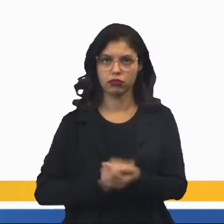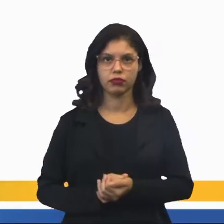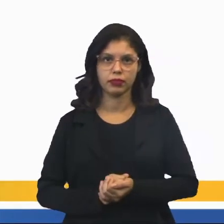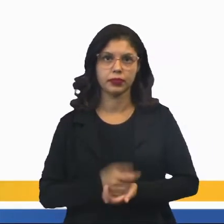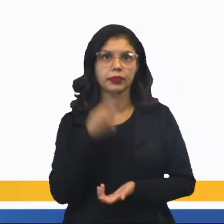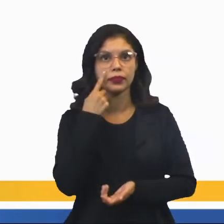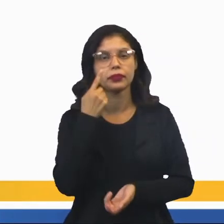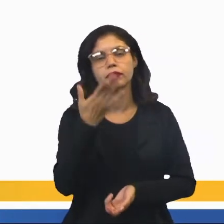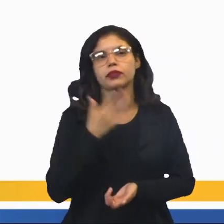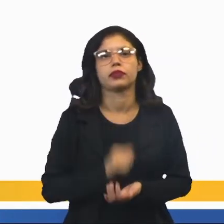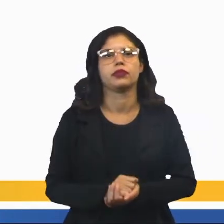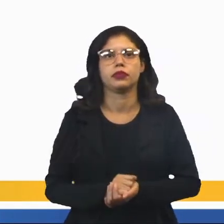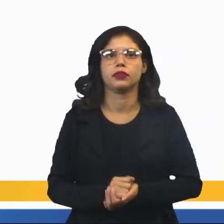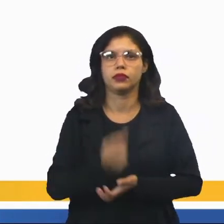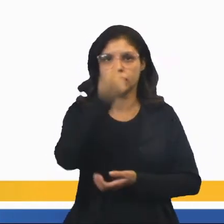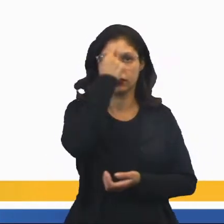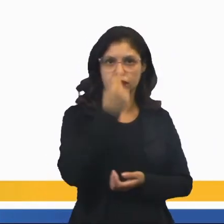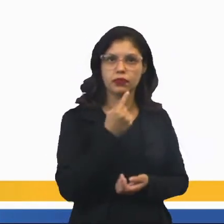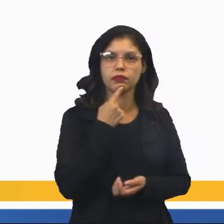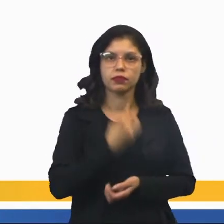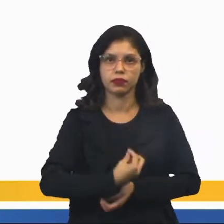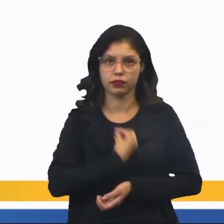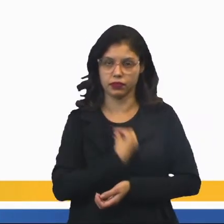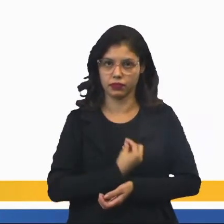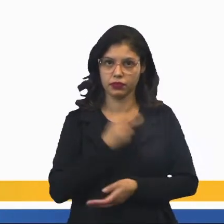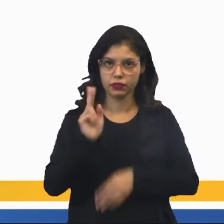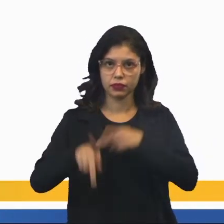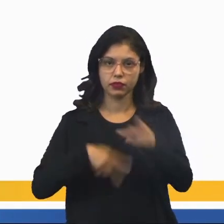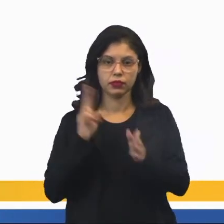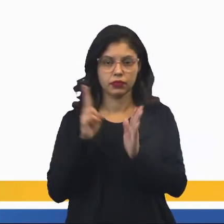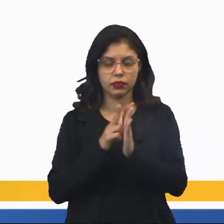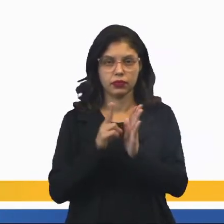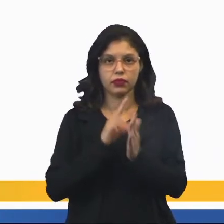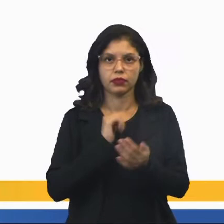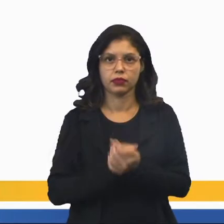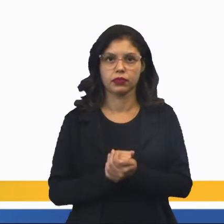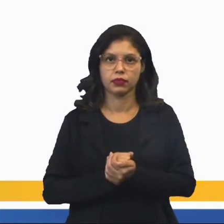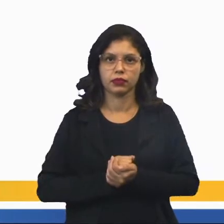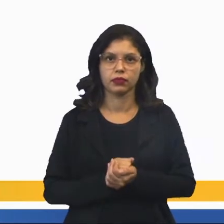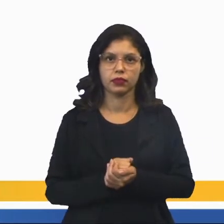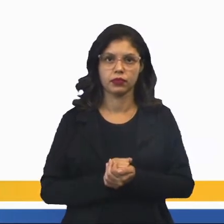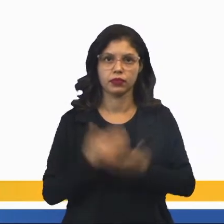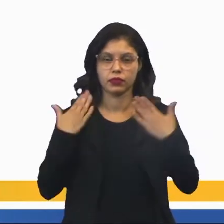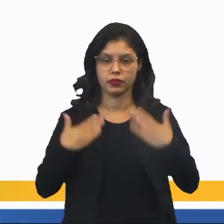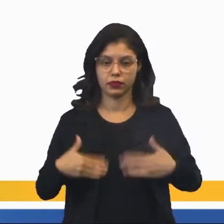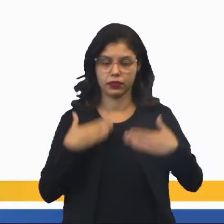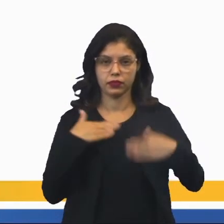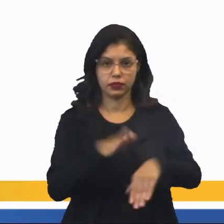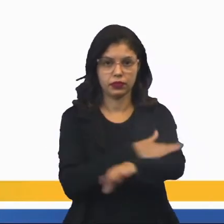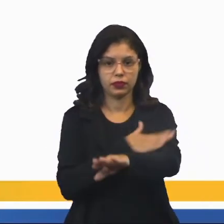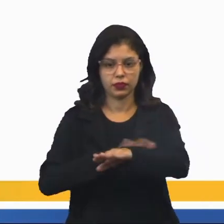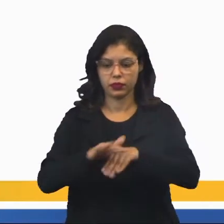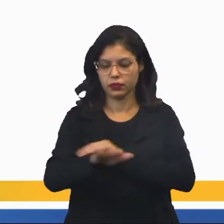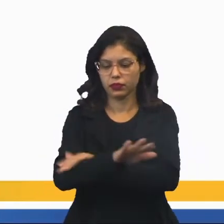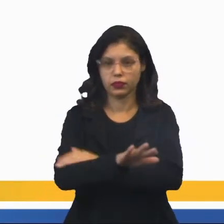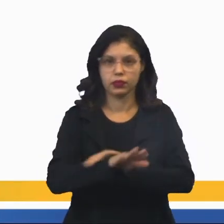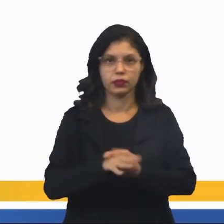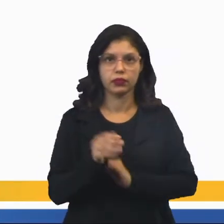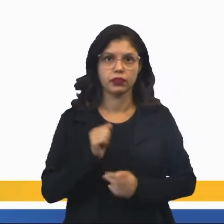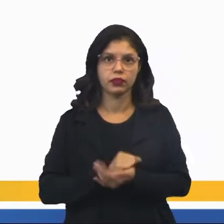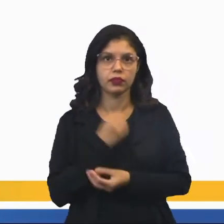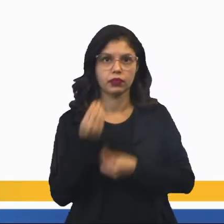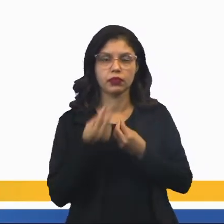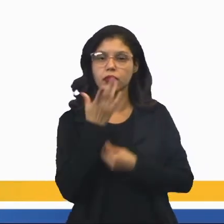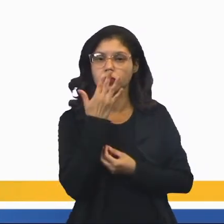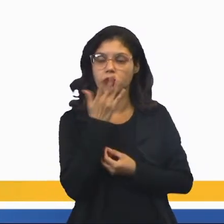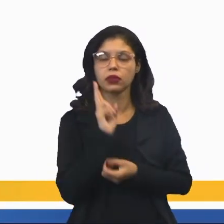Olha só, nós temos aqui a presença de uma população indígena, eles estão com seus corpos pintados, todos, né, comumente com a